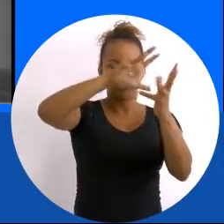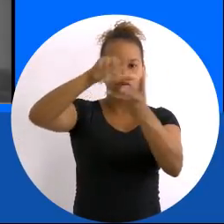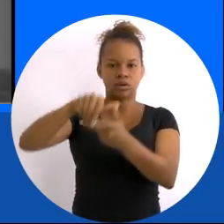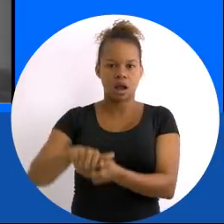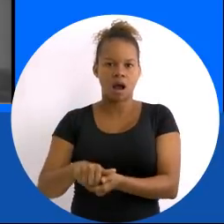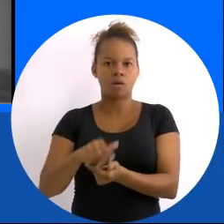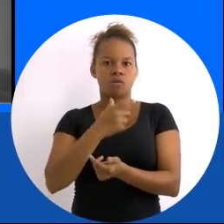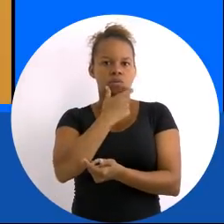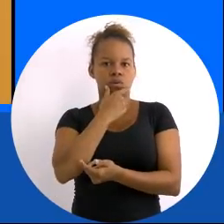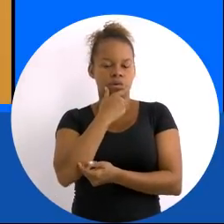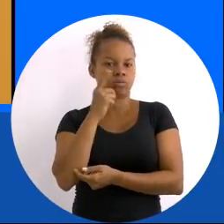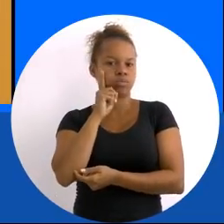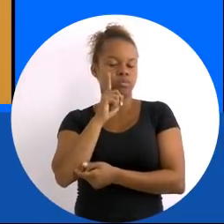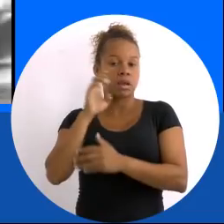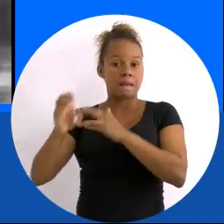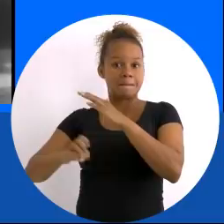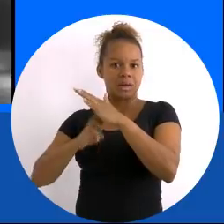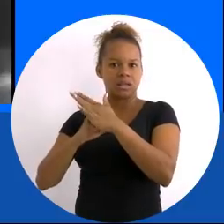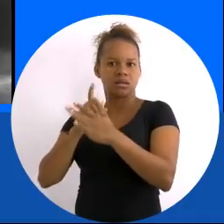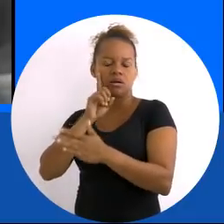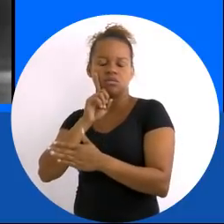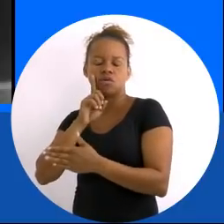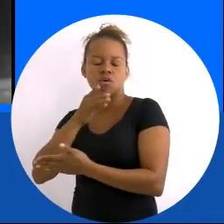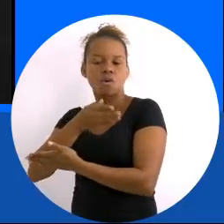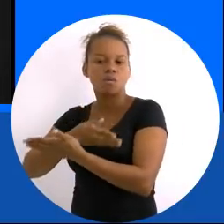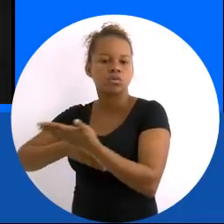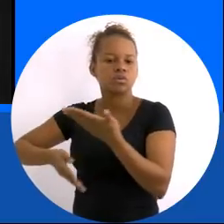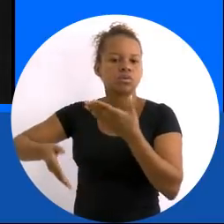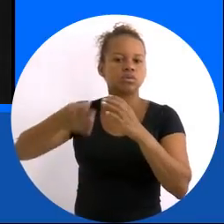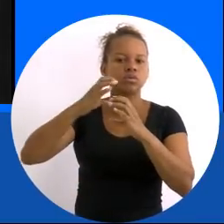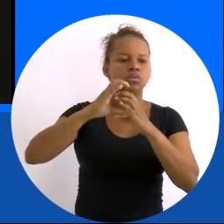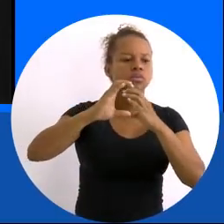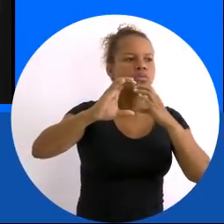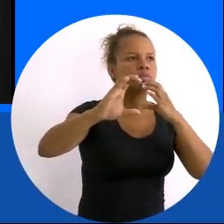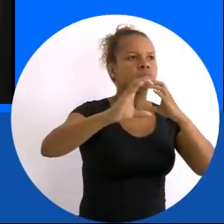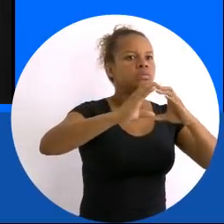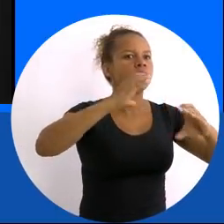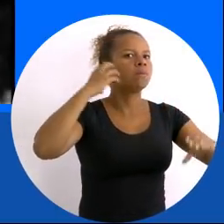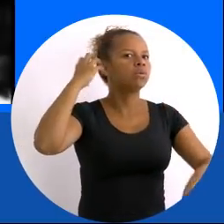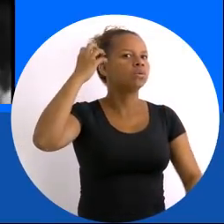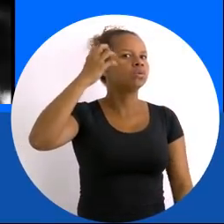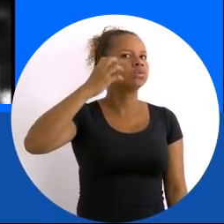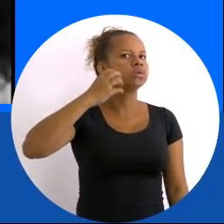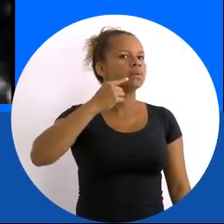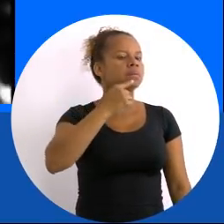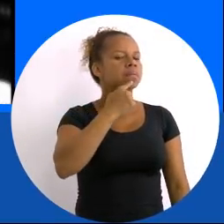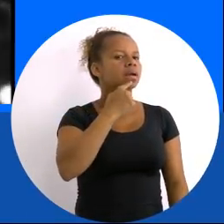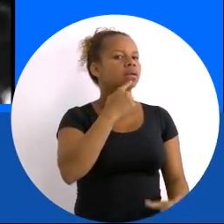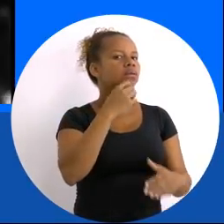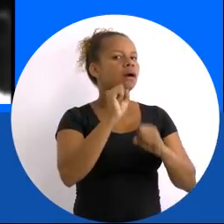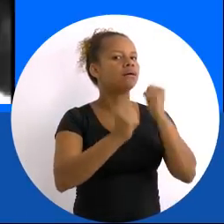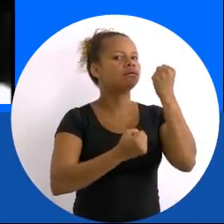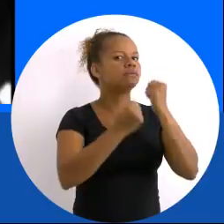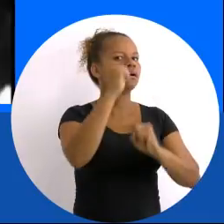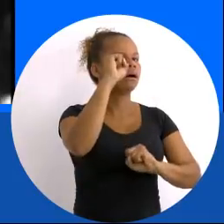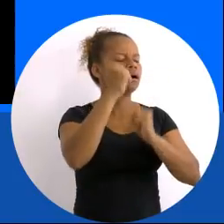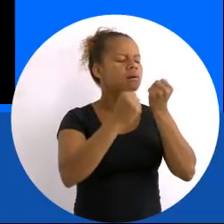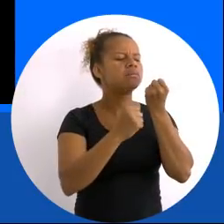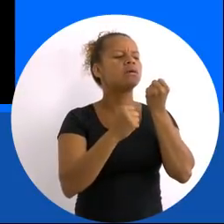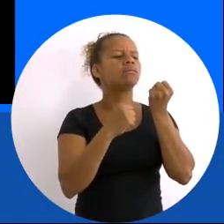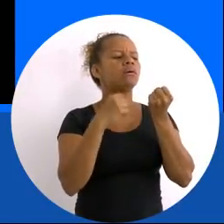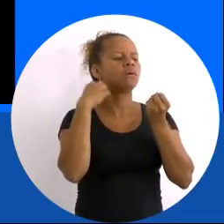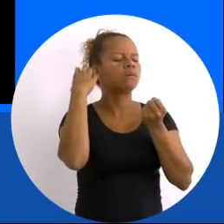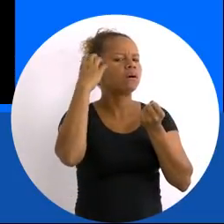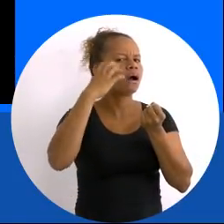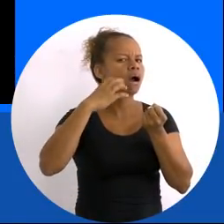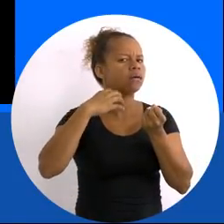Westinghouse, empresa norte-americana, passou a transmitir música para habitantes perto da fábrica. Com o tempo, o rádio foi